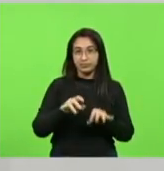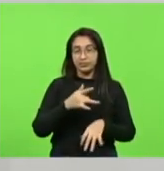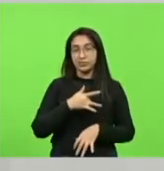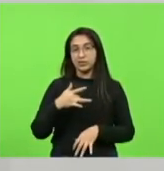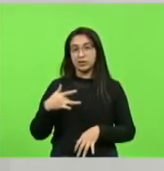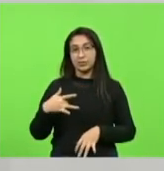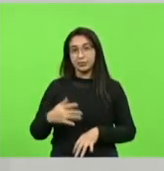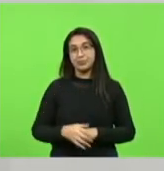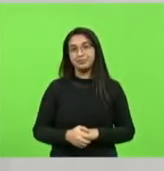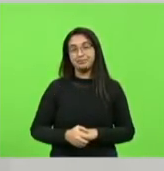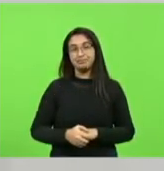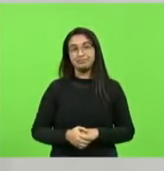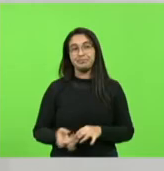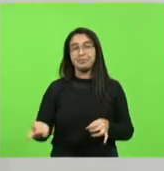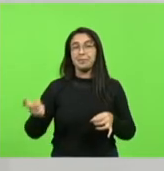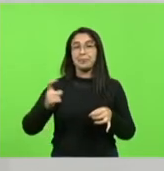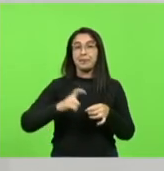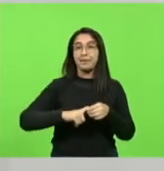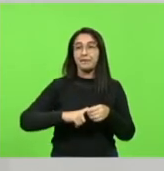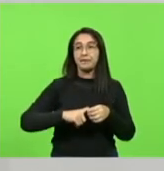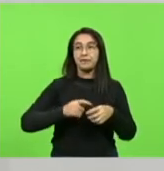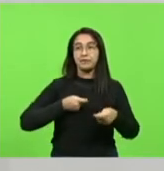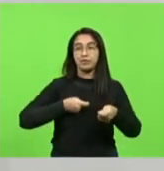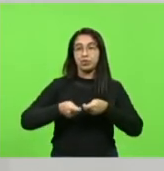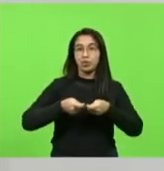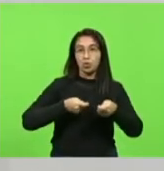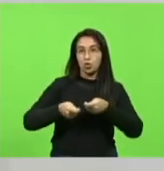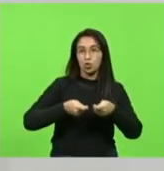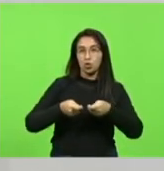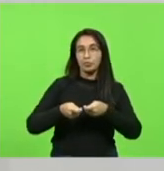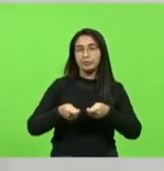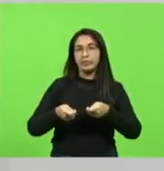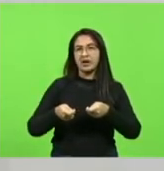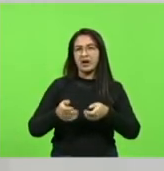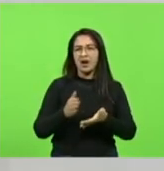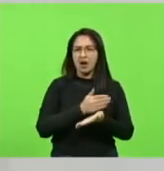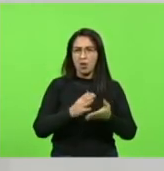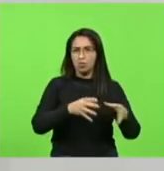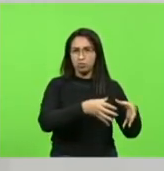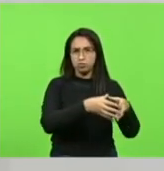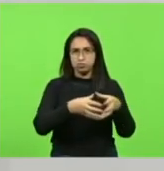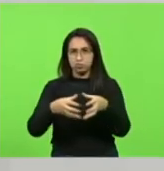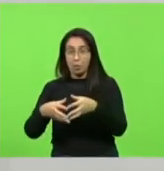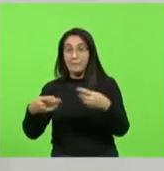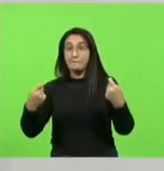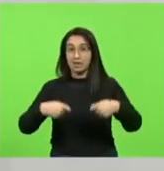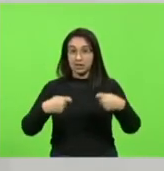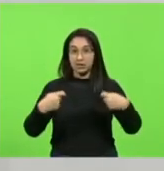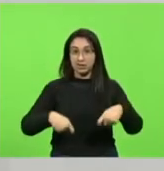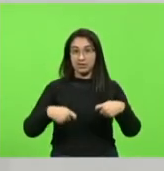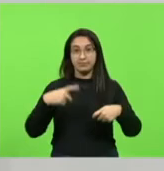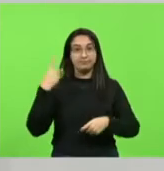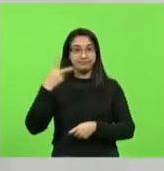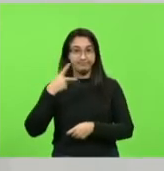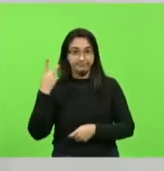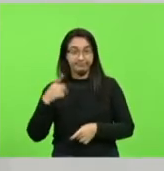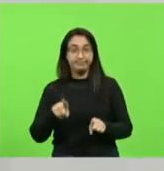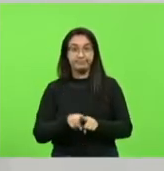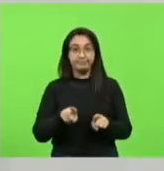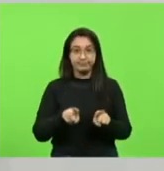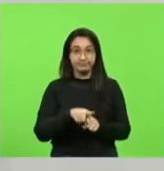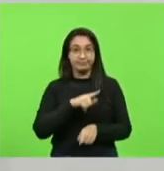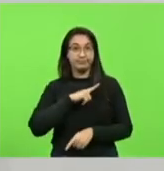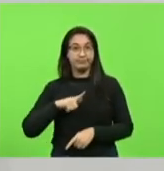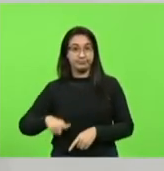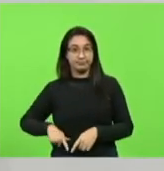Alguns setores precisam muito do Parlamento e do Governo do Estado